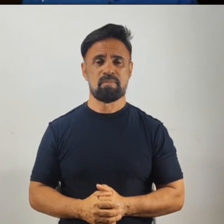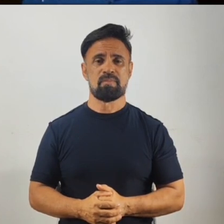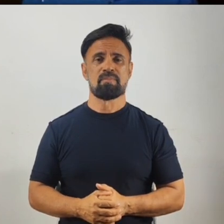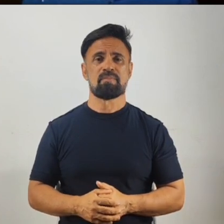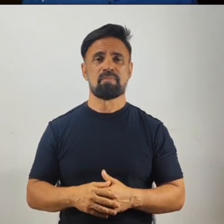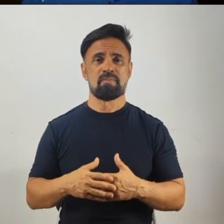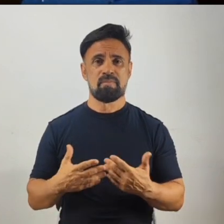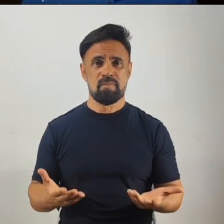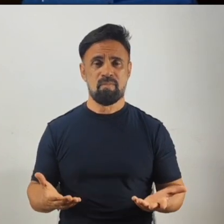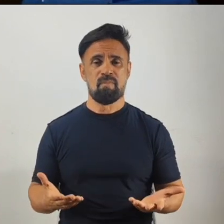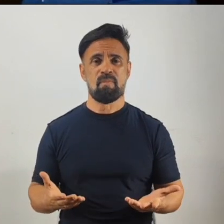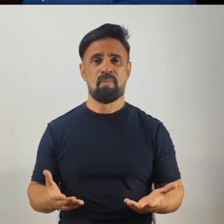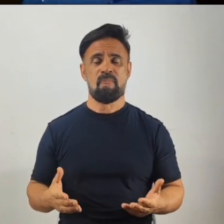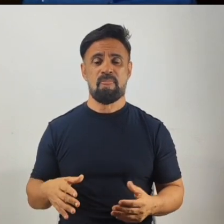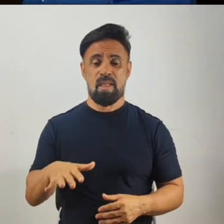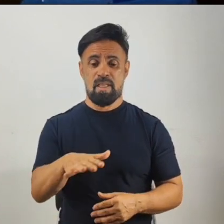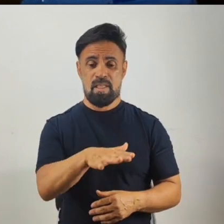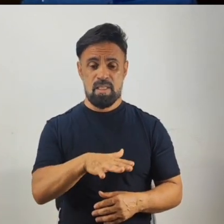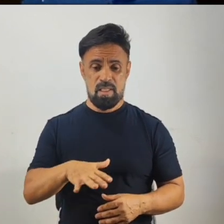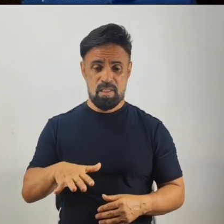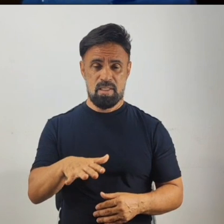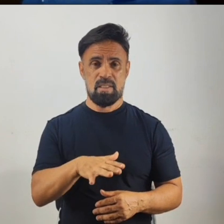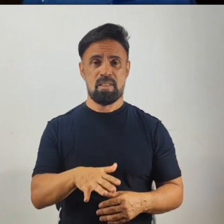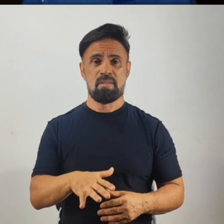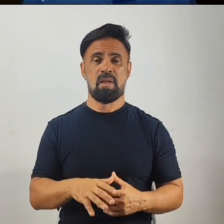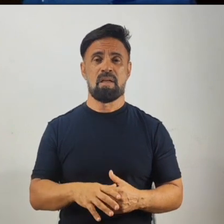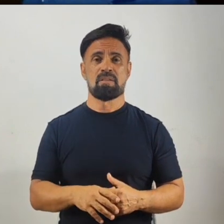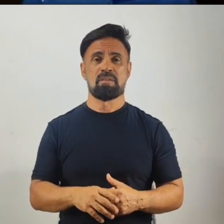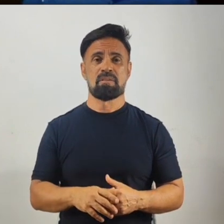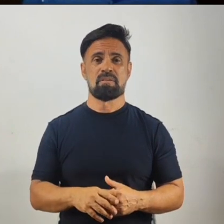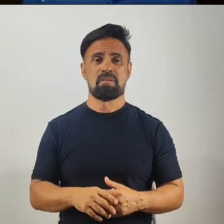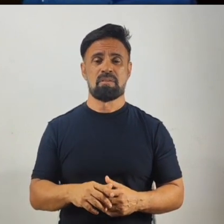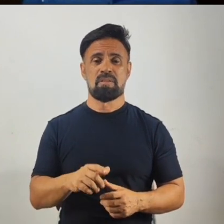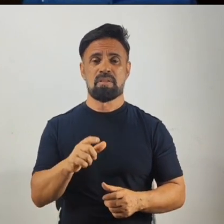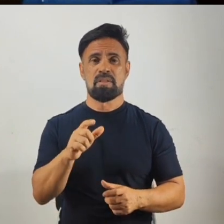Ele, nesse espaço que ele cria,